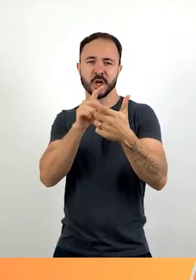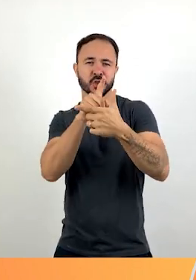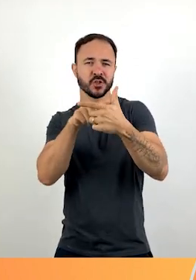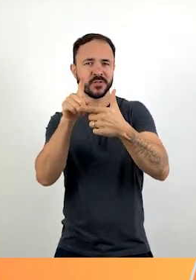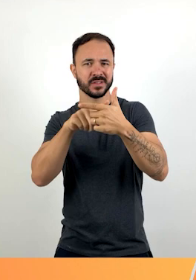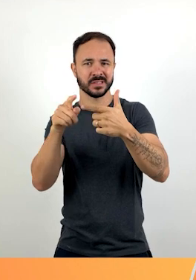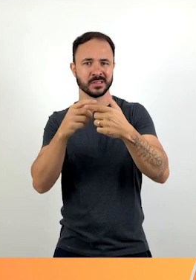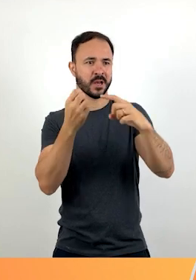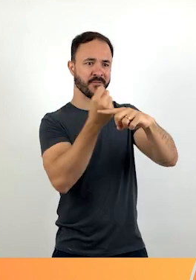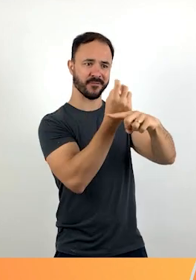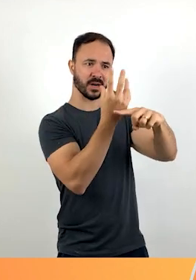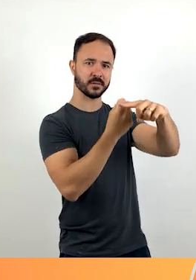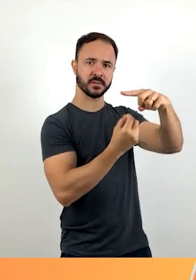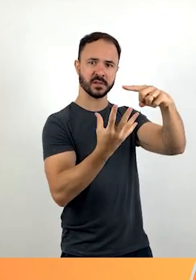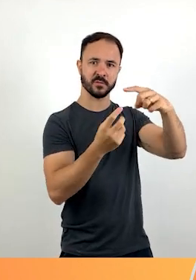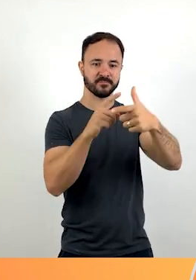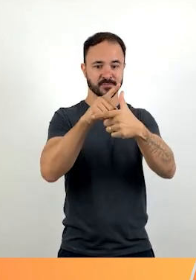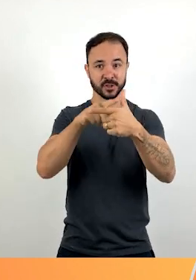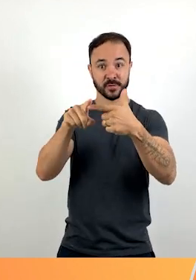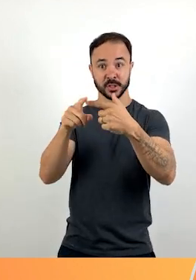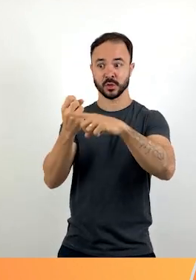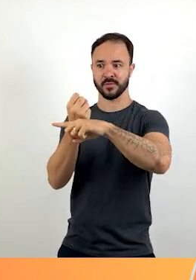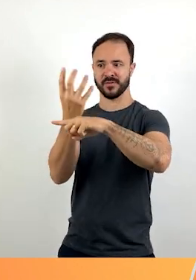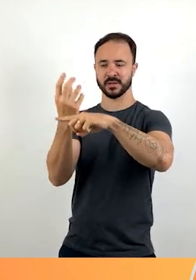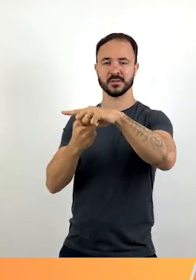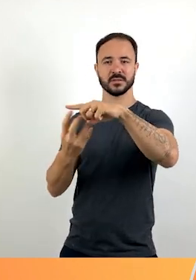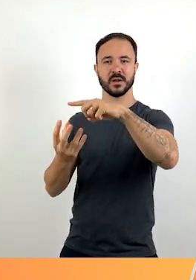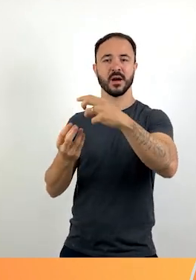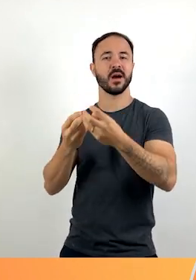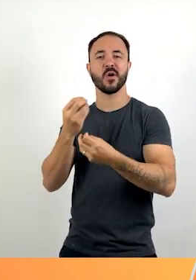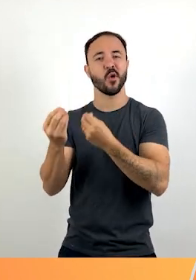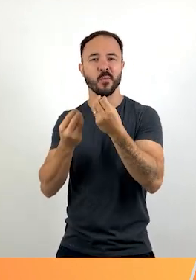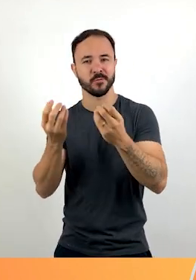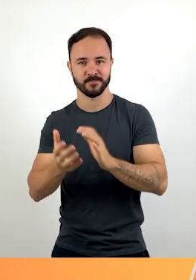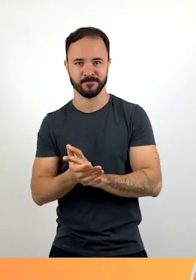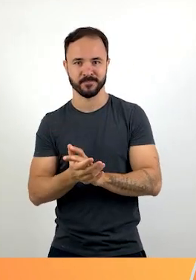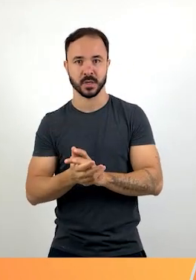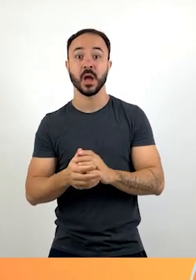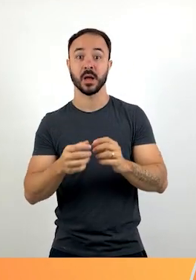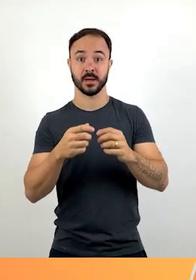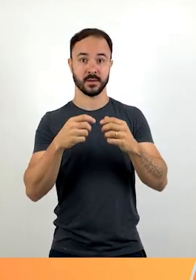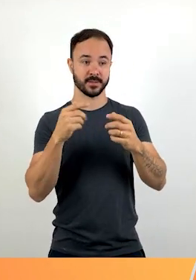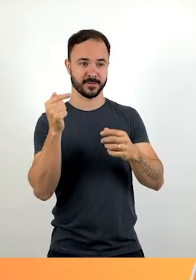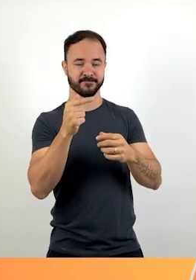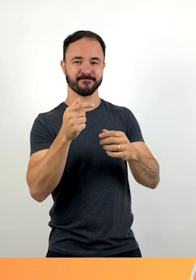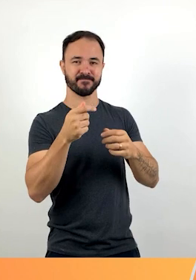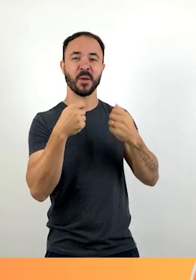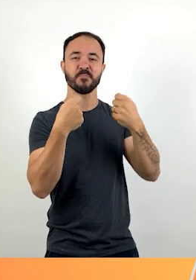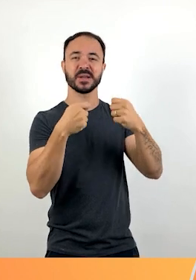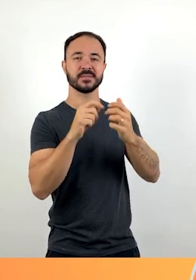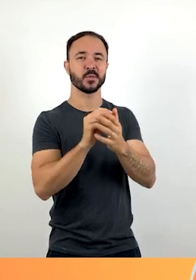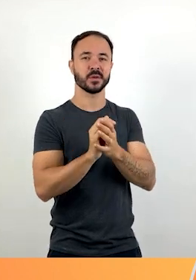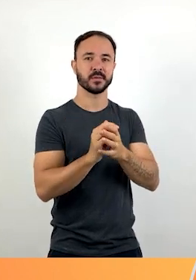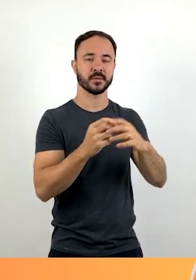de fração? Olha só, nas divisões de fração, você vai repetir a primeira e multiplicar